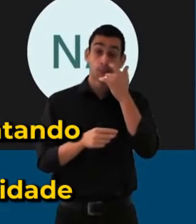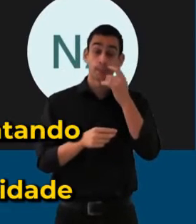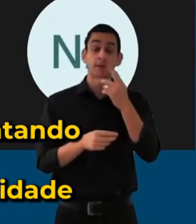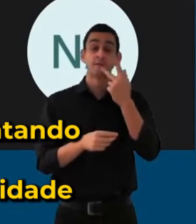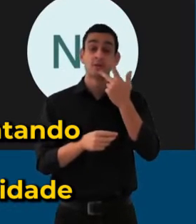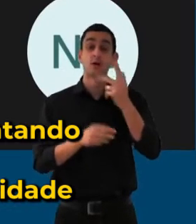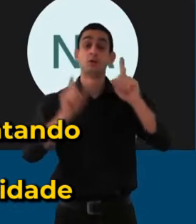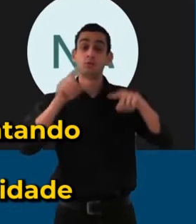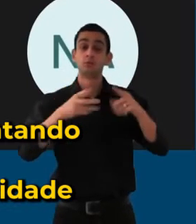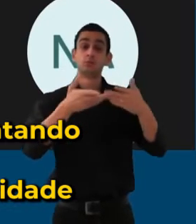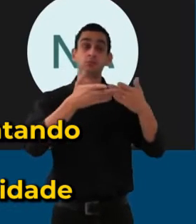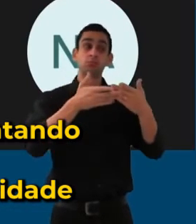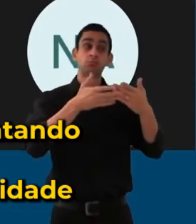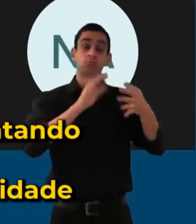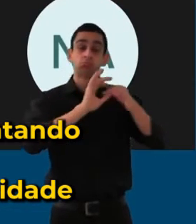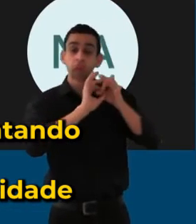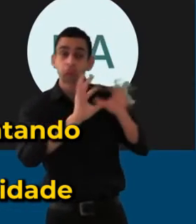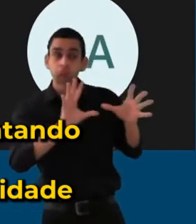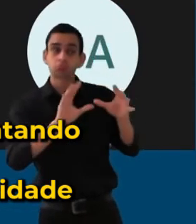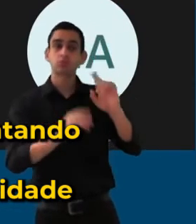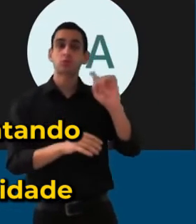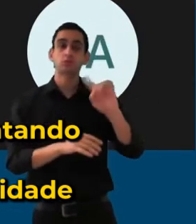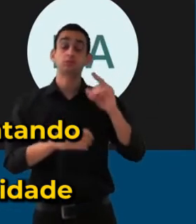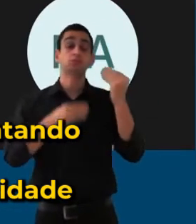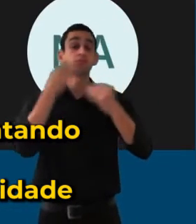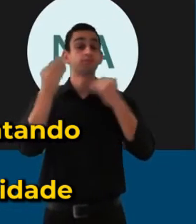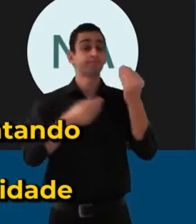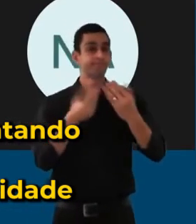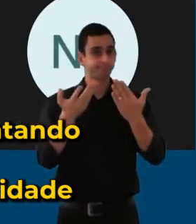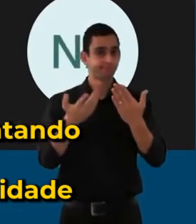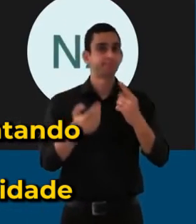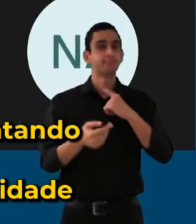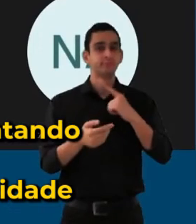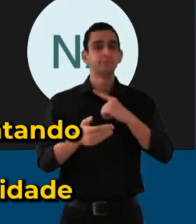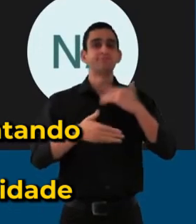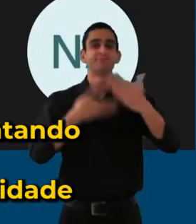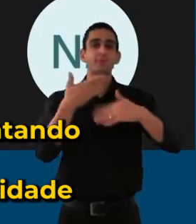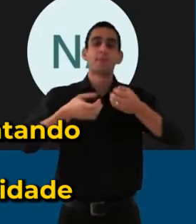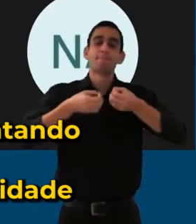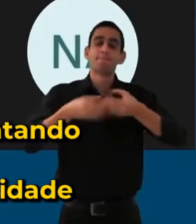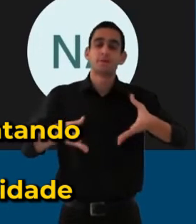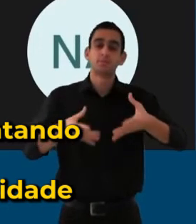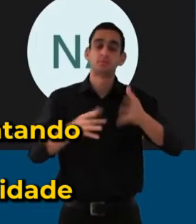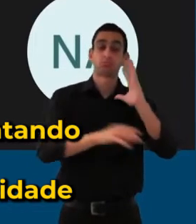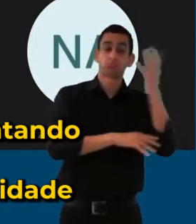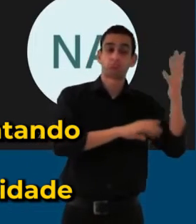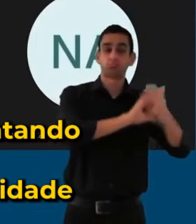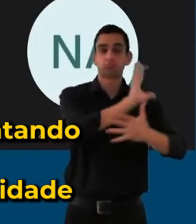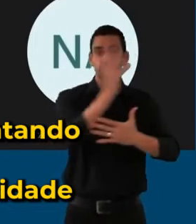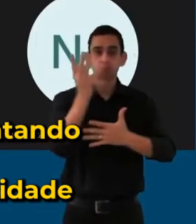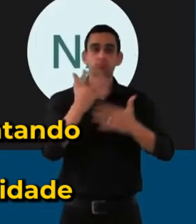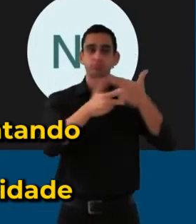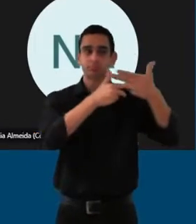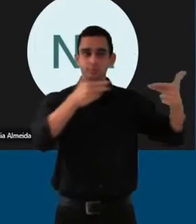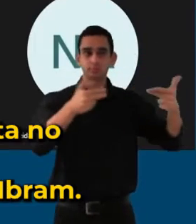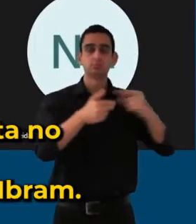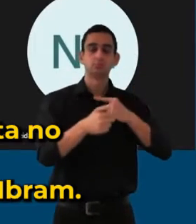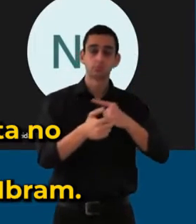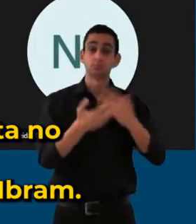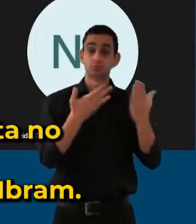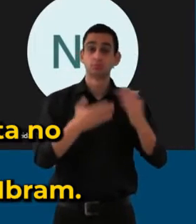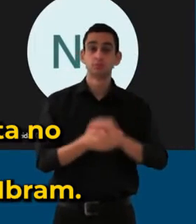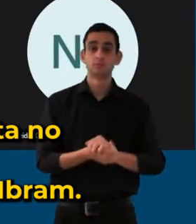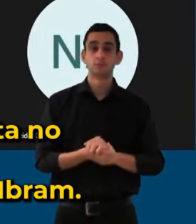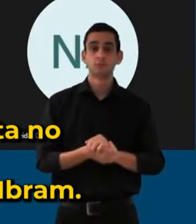mitigar o dano ambiental e acabar incrementando o dano ambiental. E quem realmente tem essa capacidade, né,